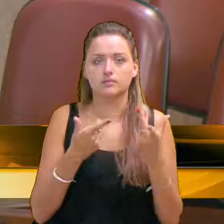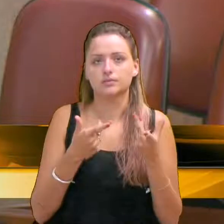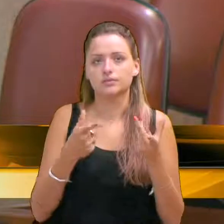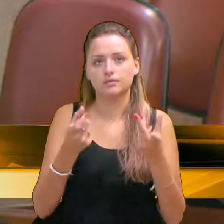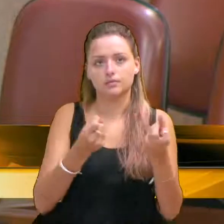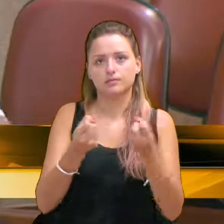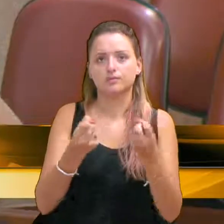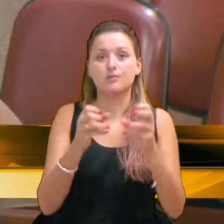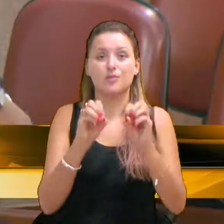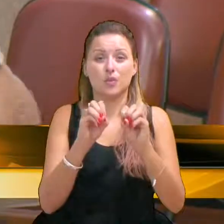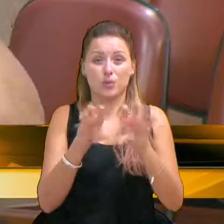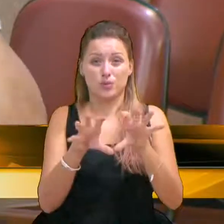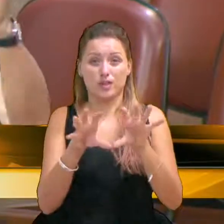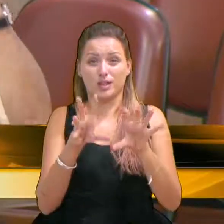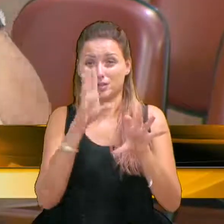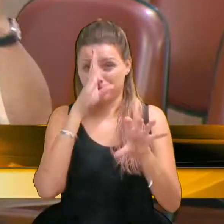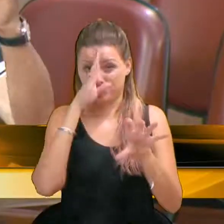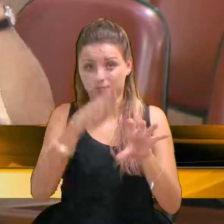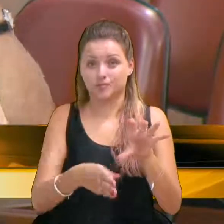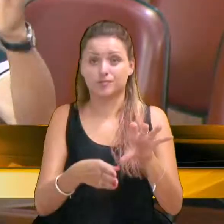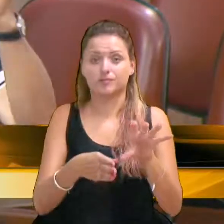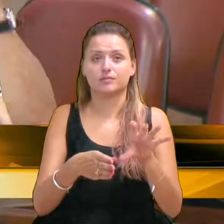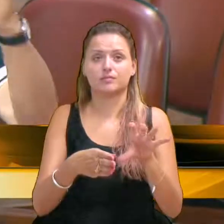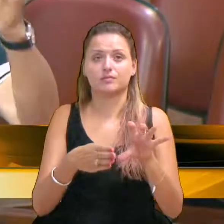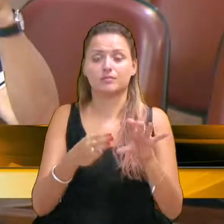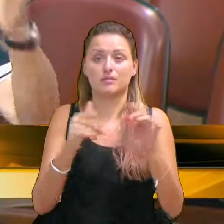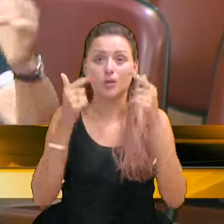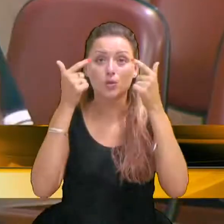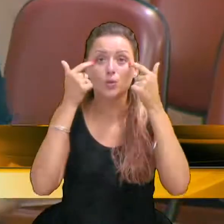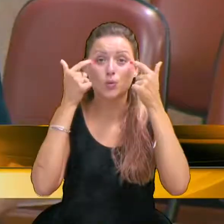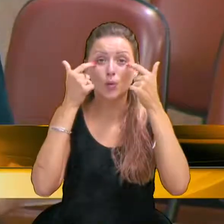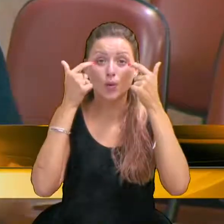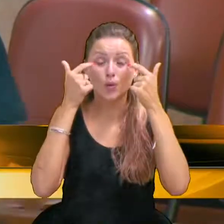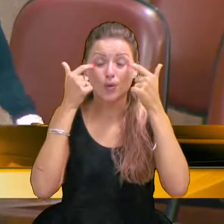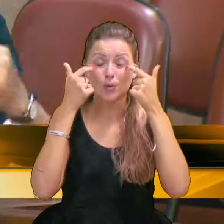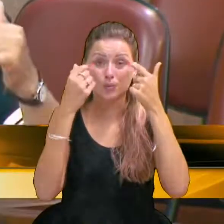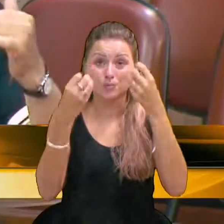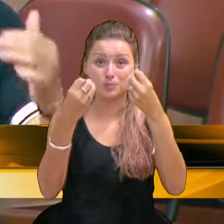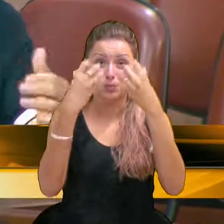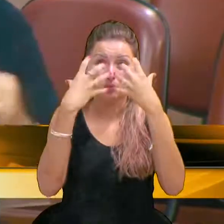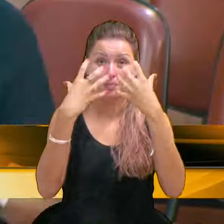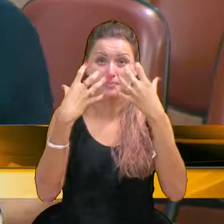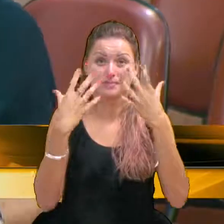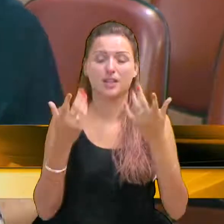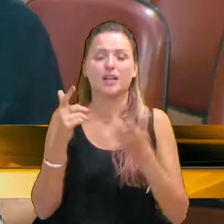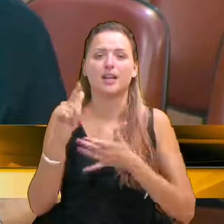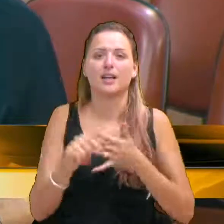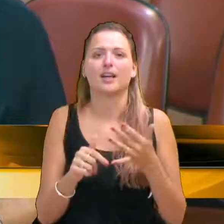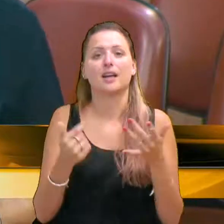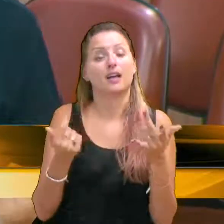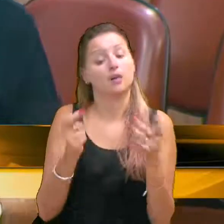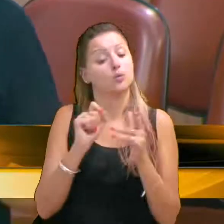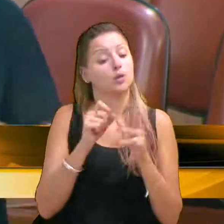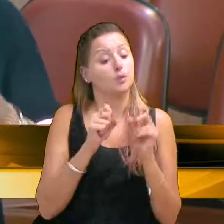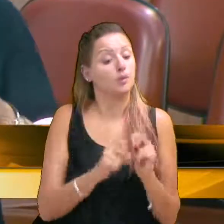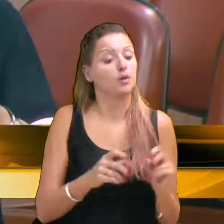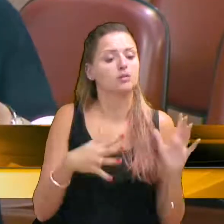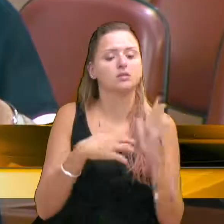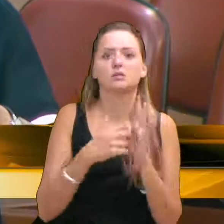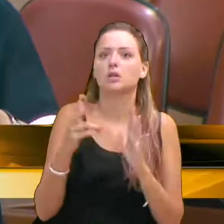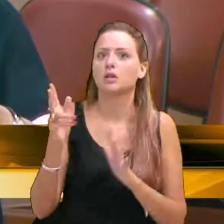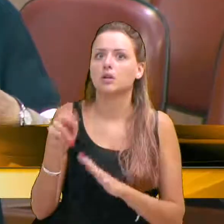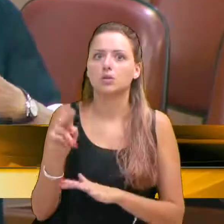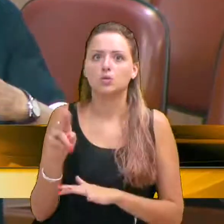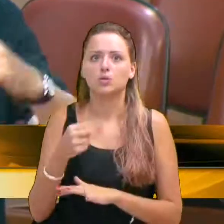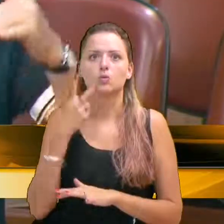condução. O farol o tempo todo batendo nos olhos do motorista, será que não tem sido uma das causas? Nunca se viu